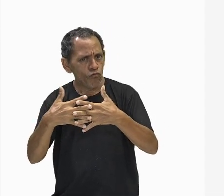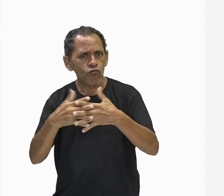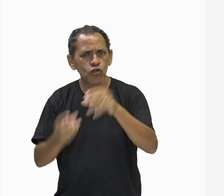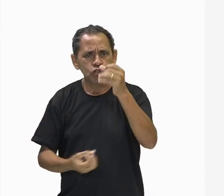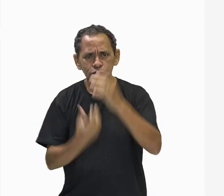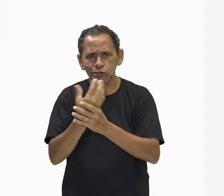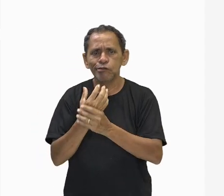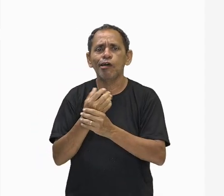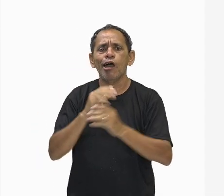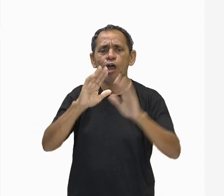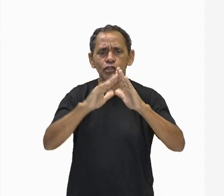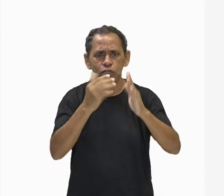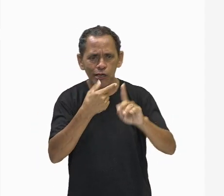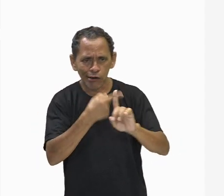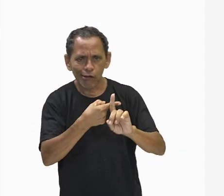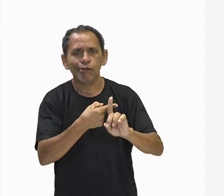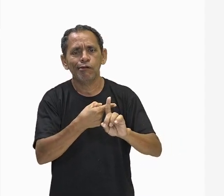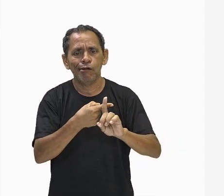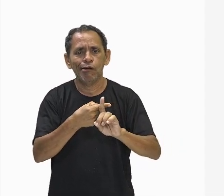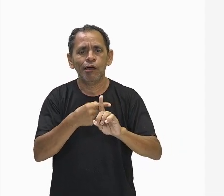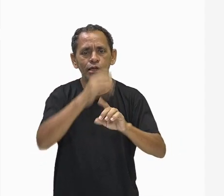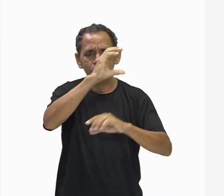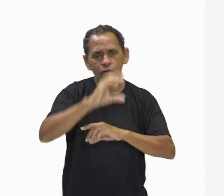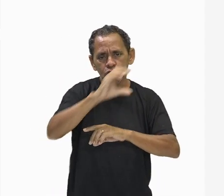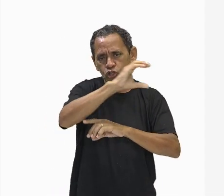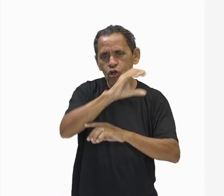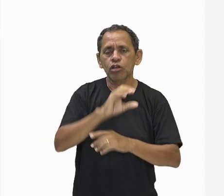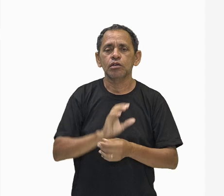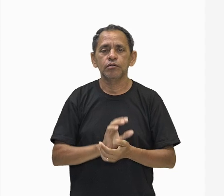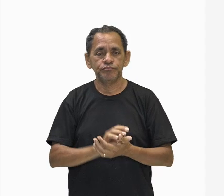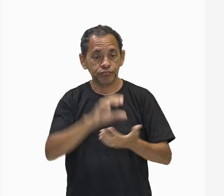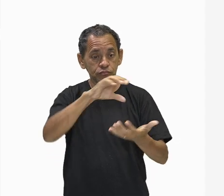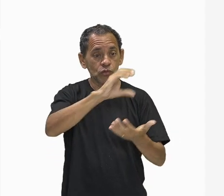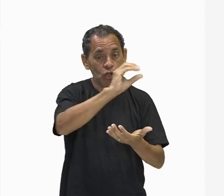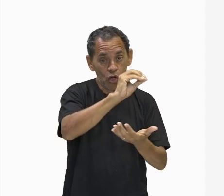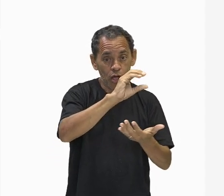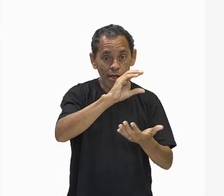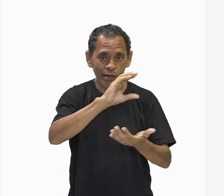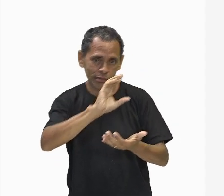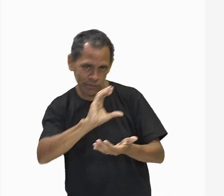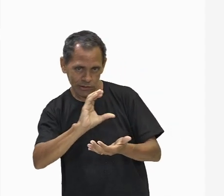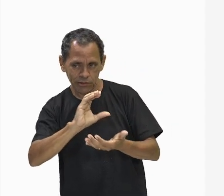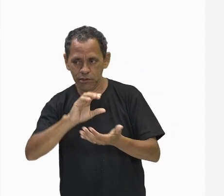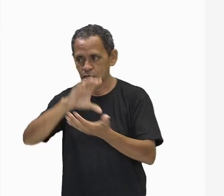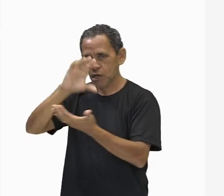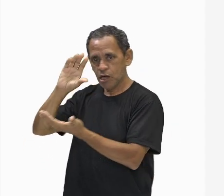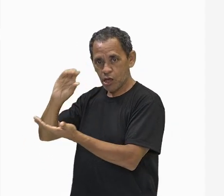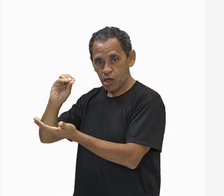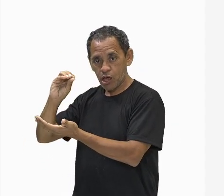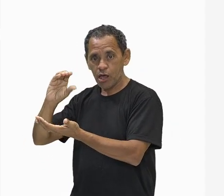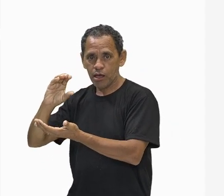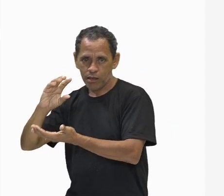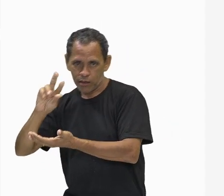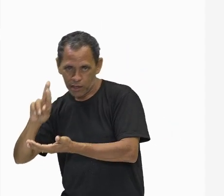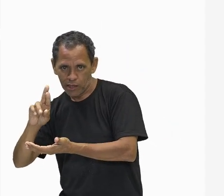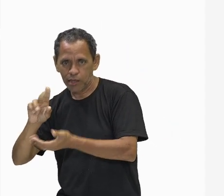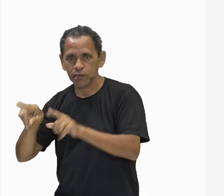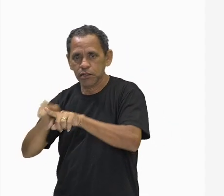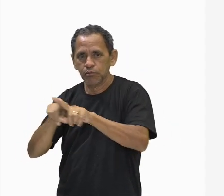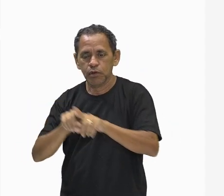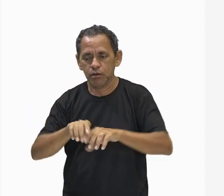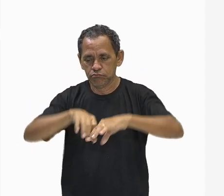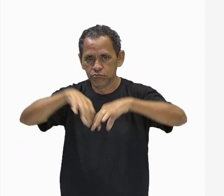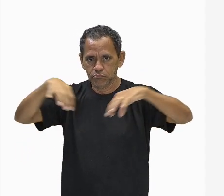Católica do Ocidente e do Oriente em meados do século XI, o que resultou na criação de duas vertentes